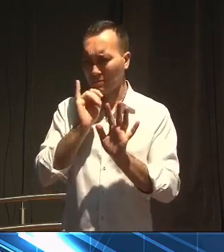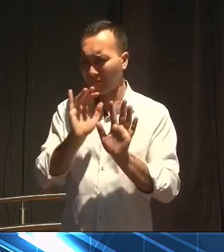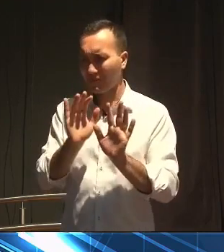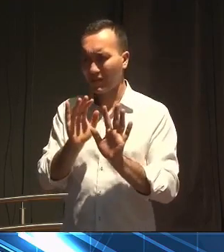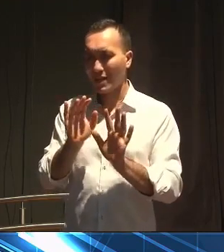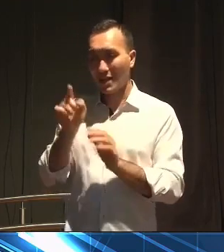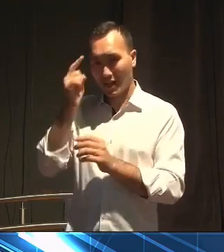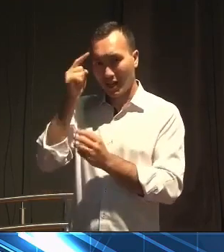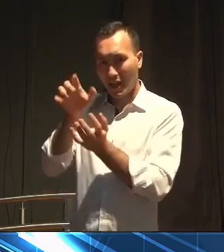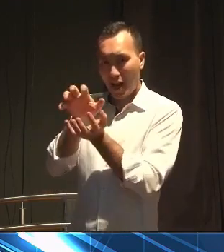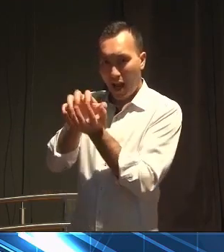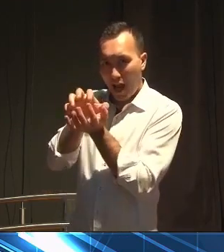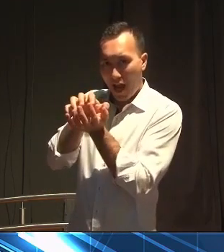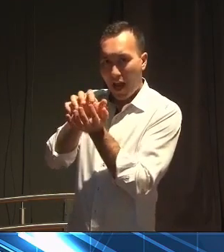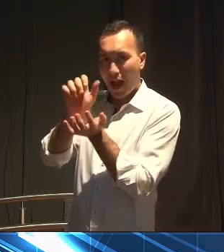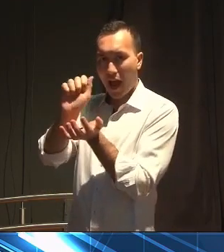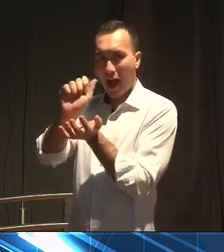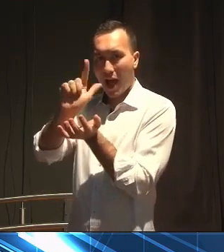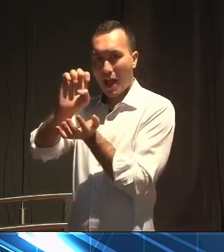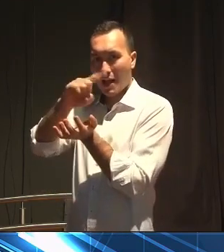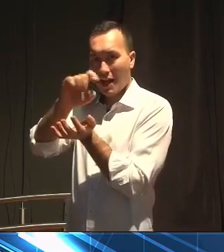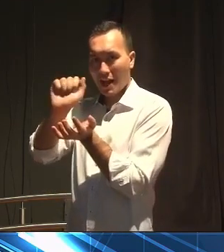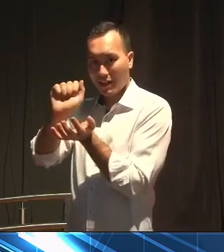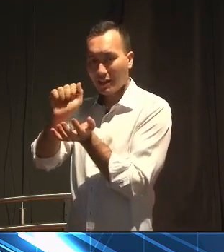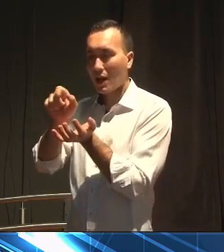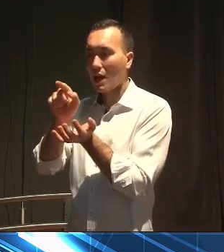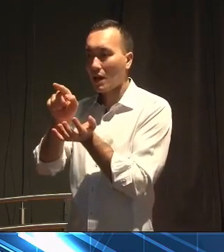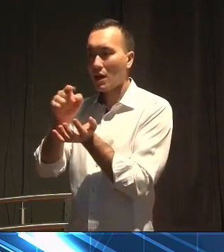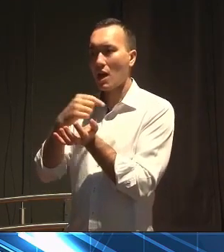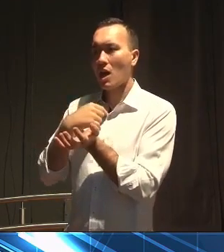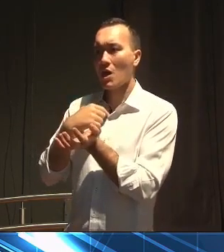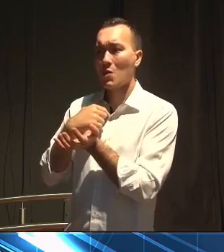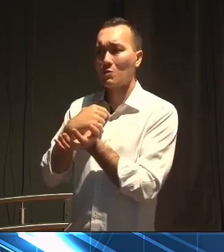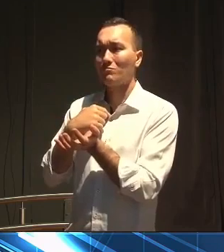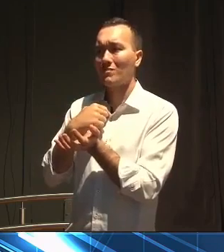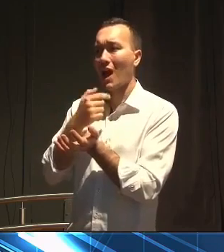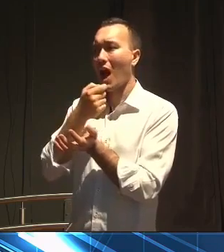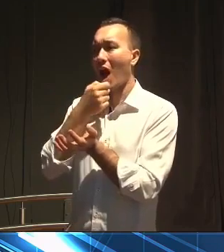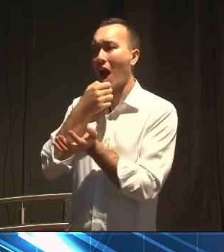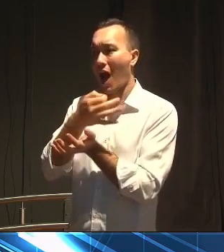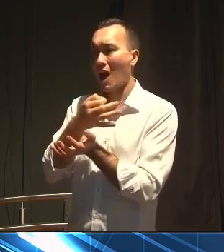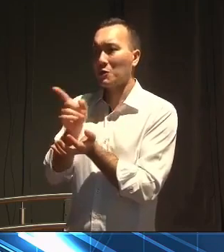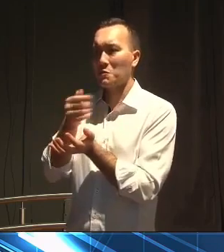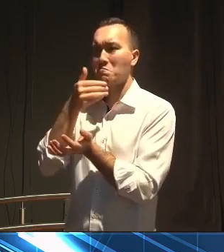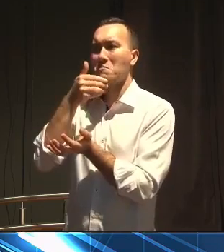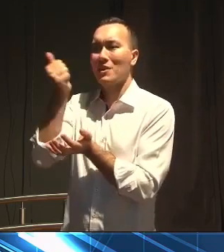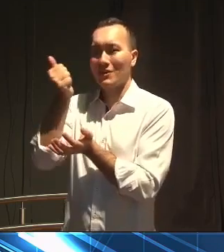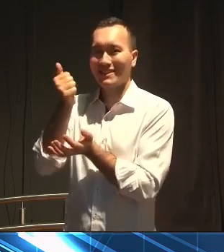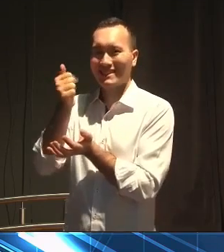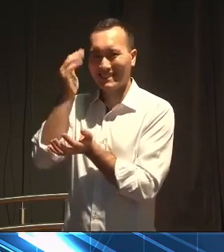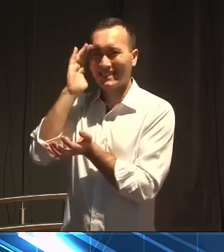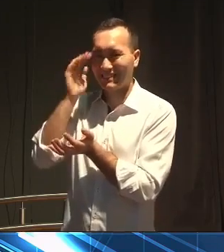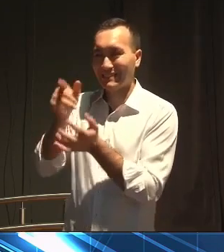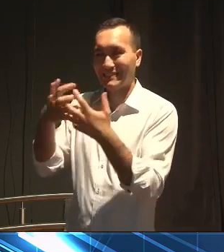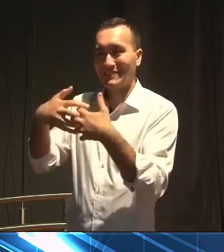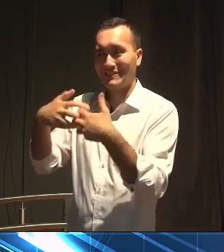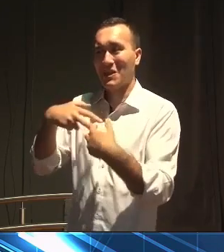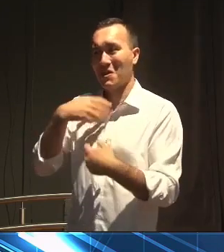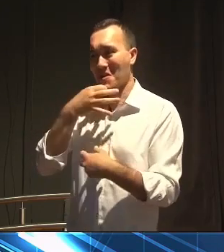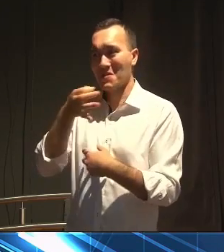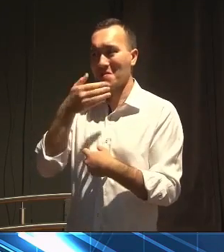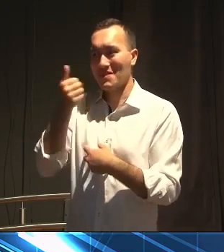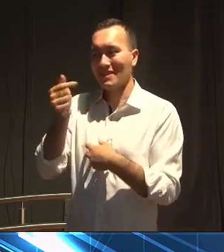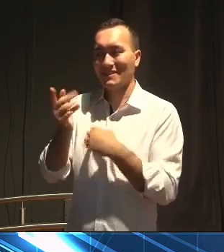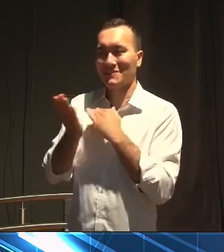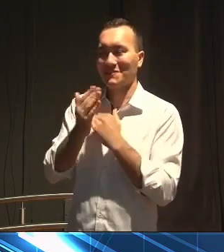que um aplicativo como esse de uma procedência bem duvidosa. Então, quando a gente consegue compartilhar esse conhecimento